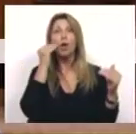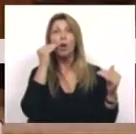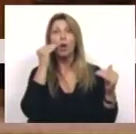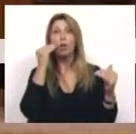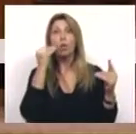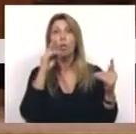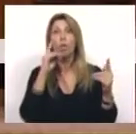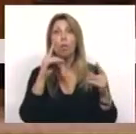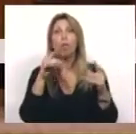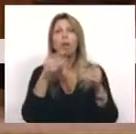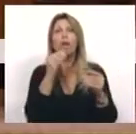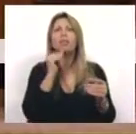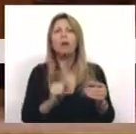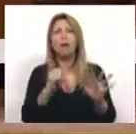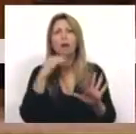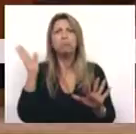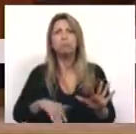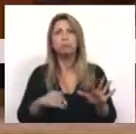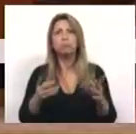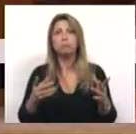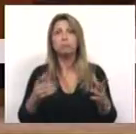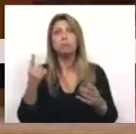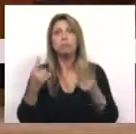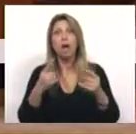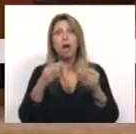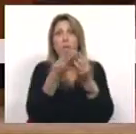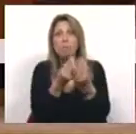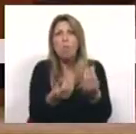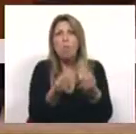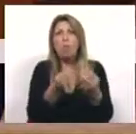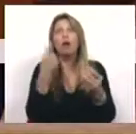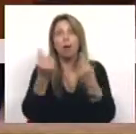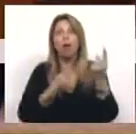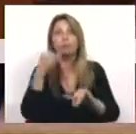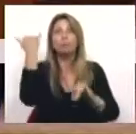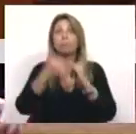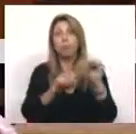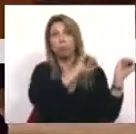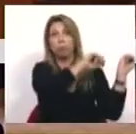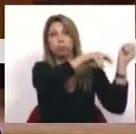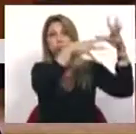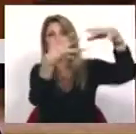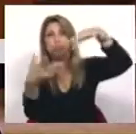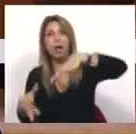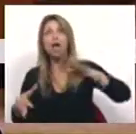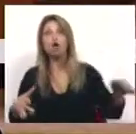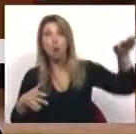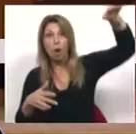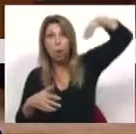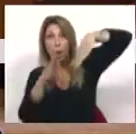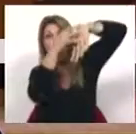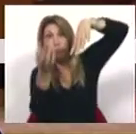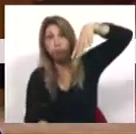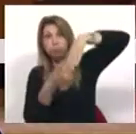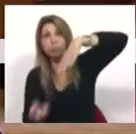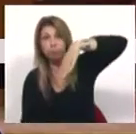erosivos, promovendo-se muitas vezes riscos de derrocadas, nomeadamente em zonas de maior declive. Então, com o